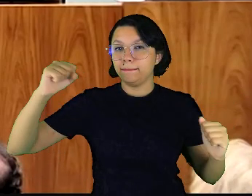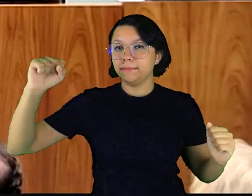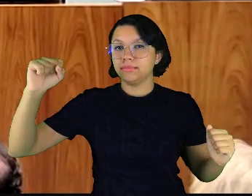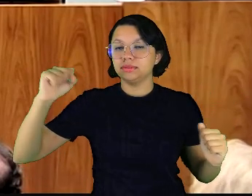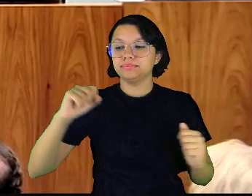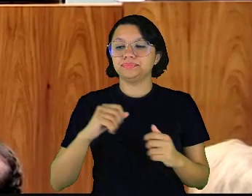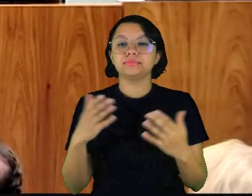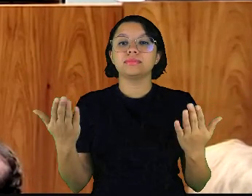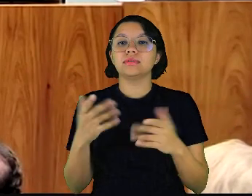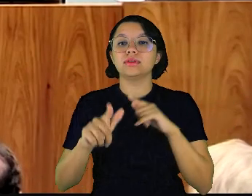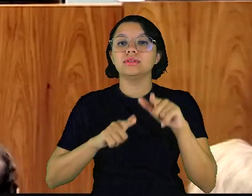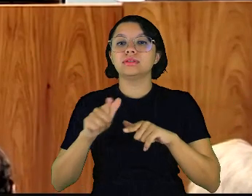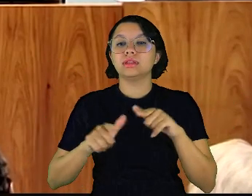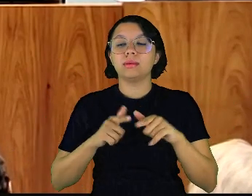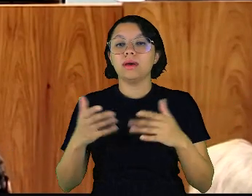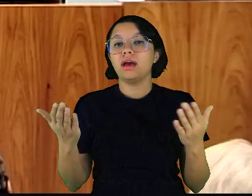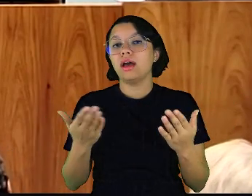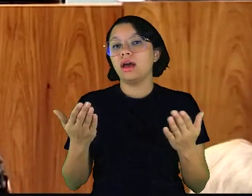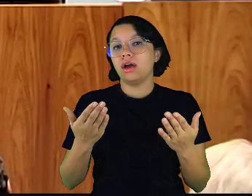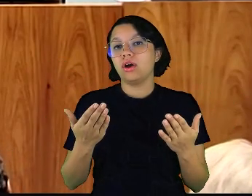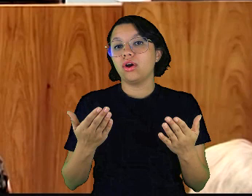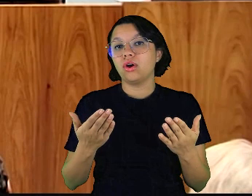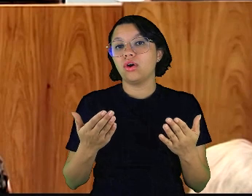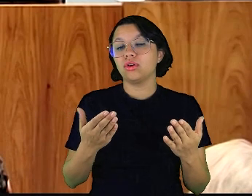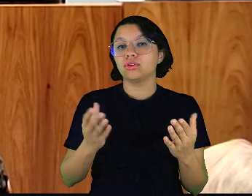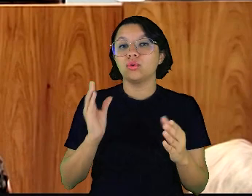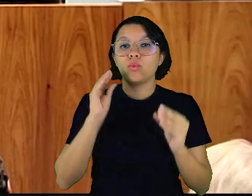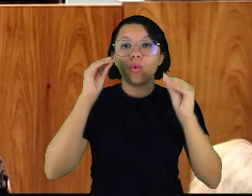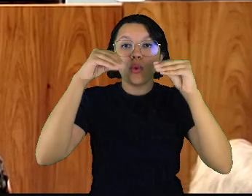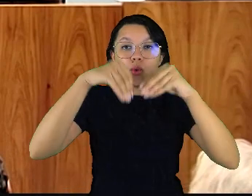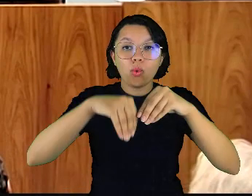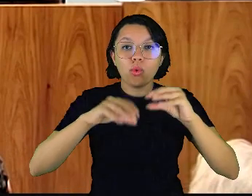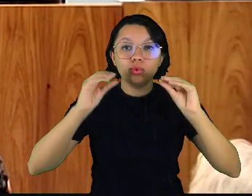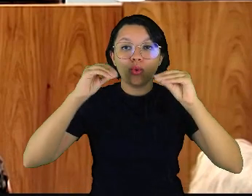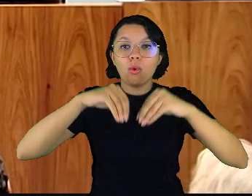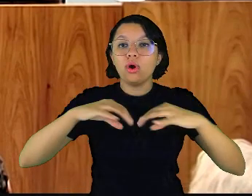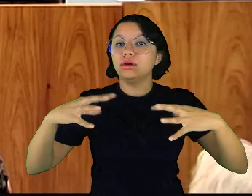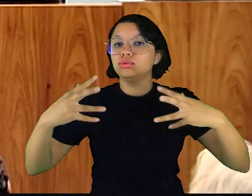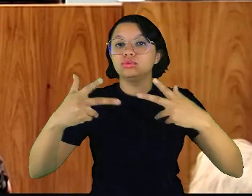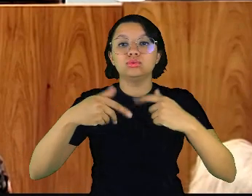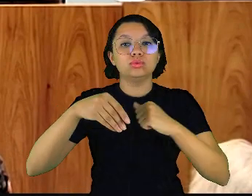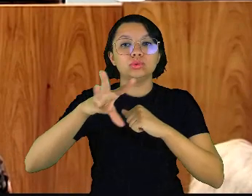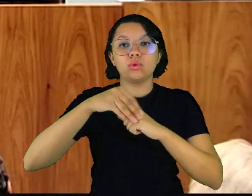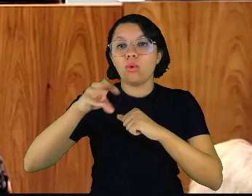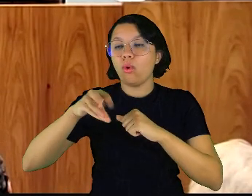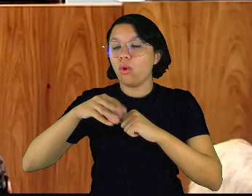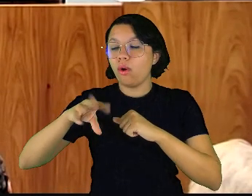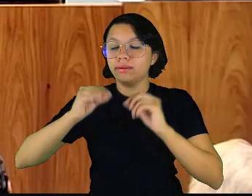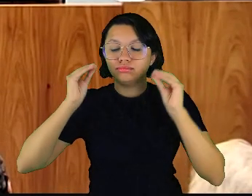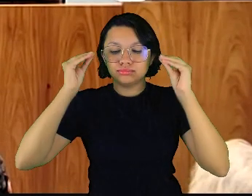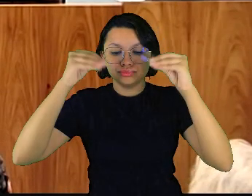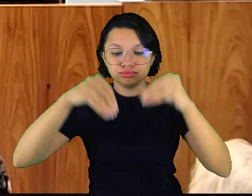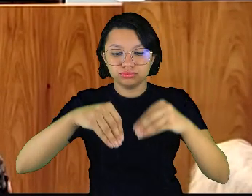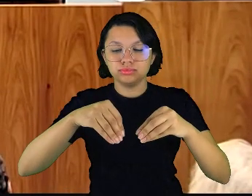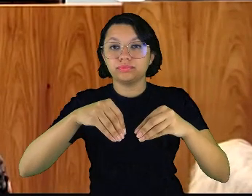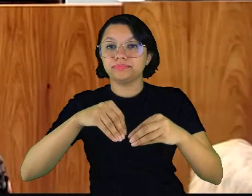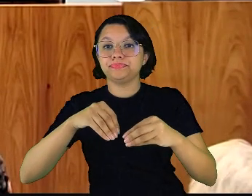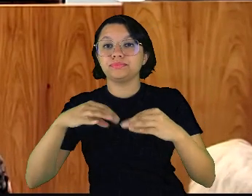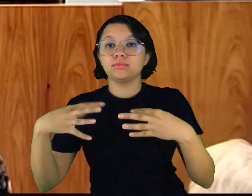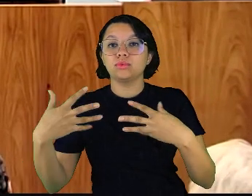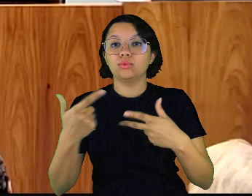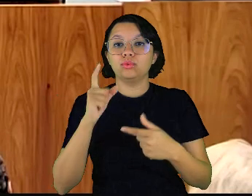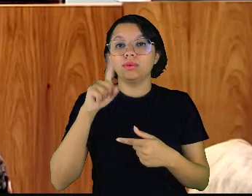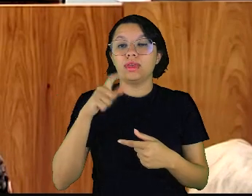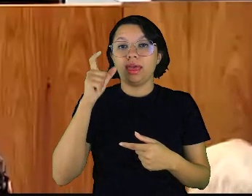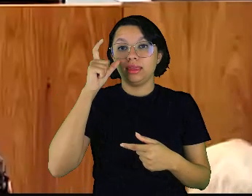trabalho, agregando agora todo o conhecimento, tudo aquilo que